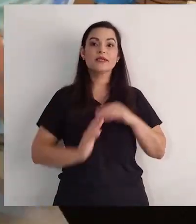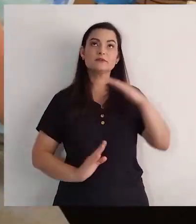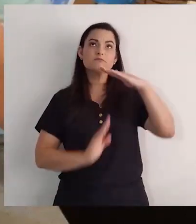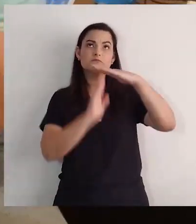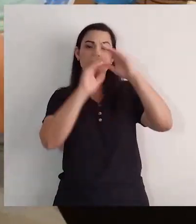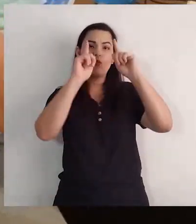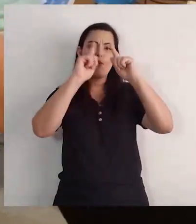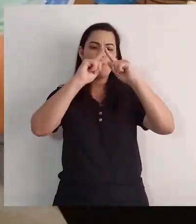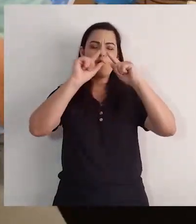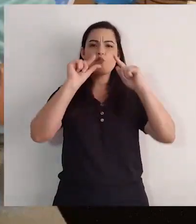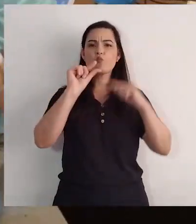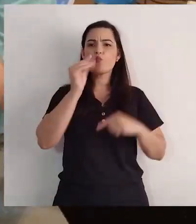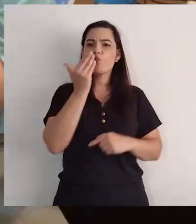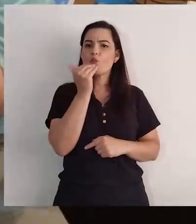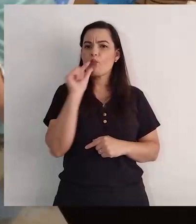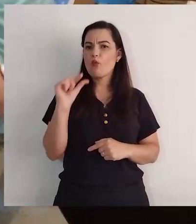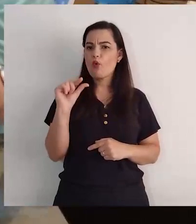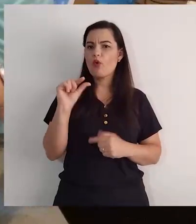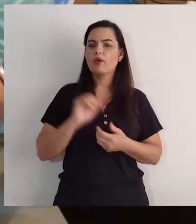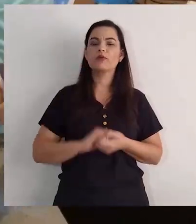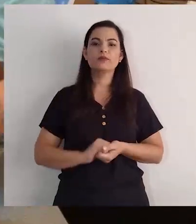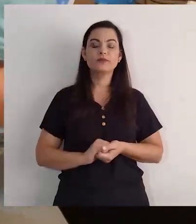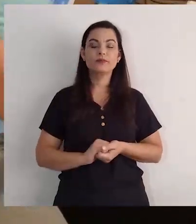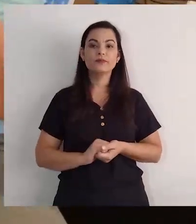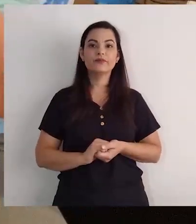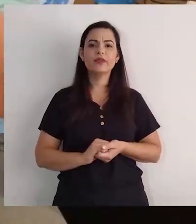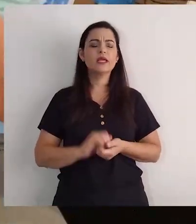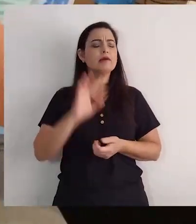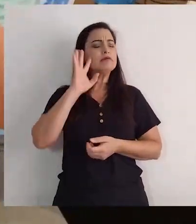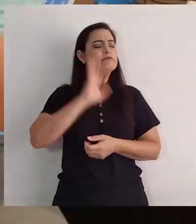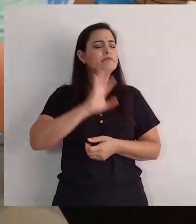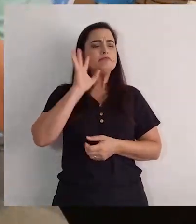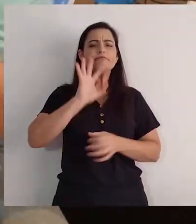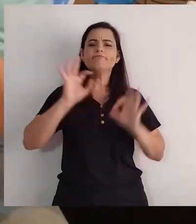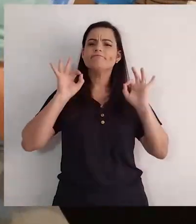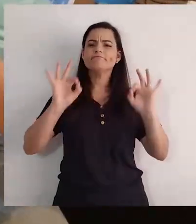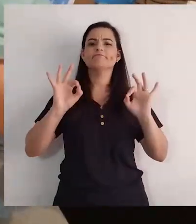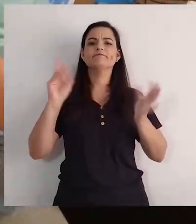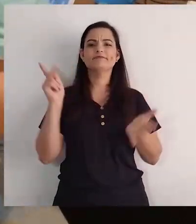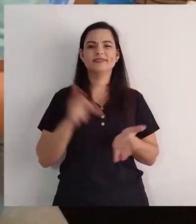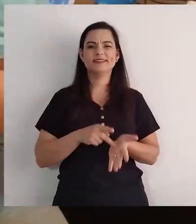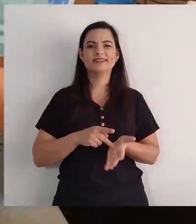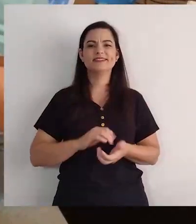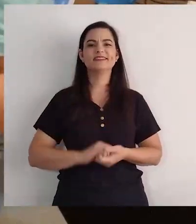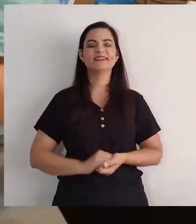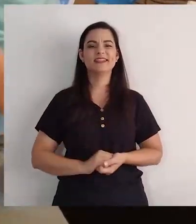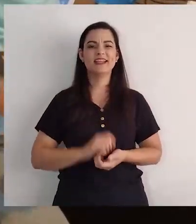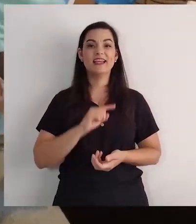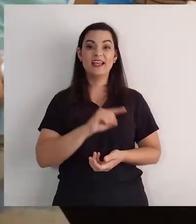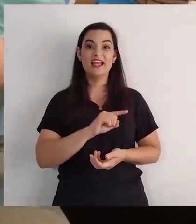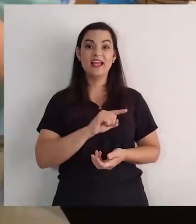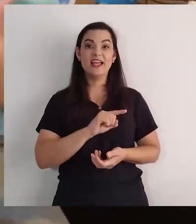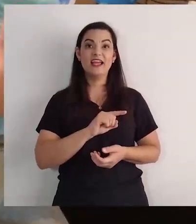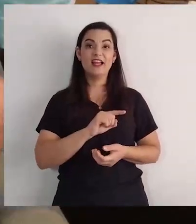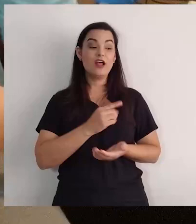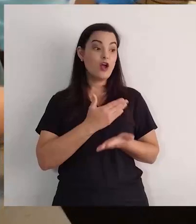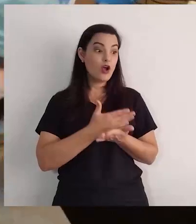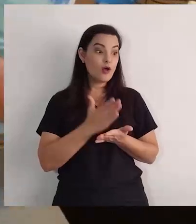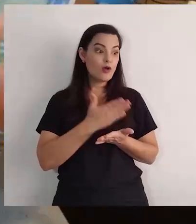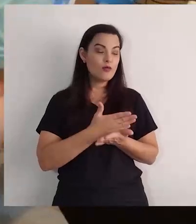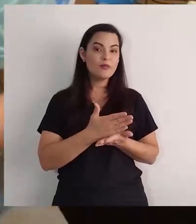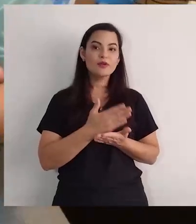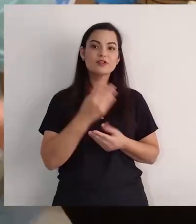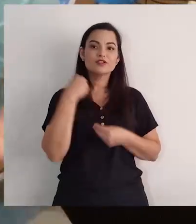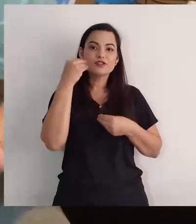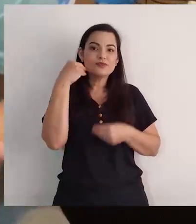quantidade e no topo da pirâmide em menor quantidade, que ficou muito, muito legal. E aí ele pegou e começou